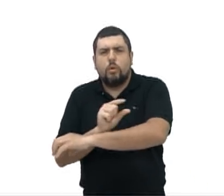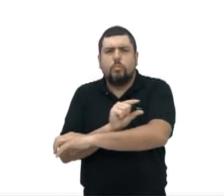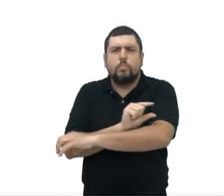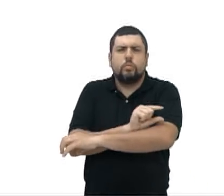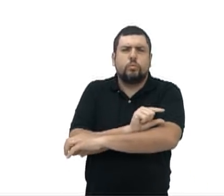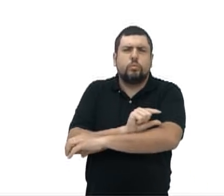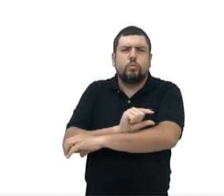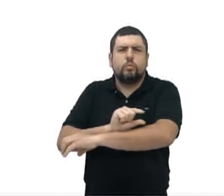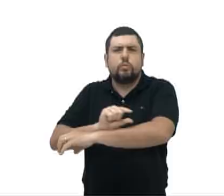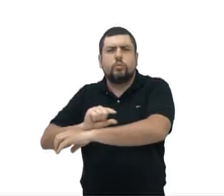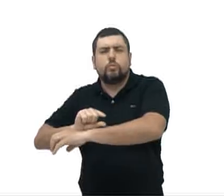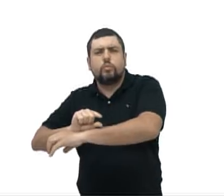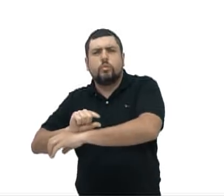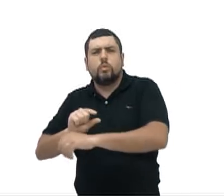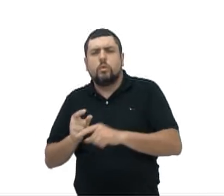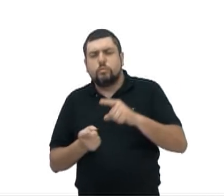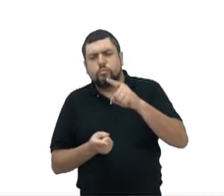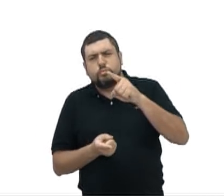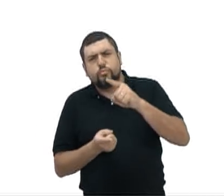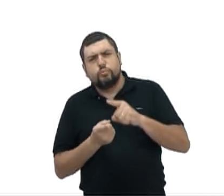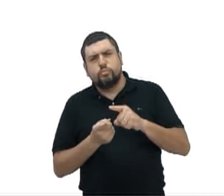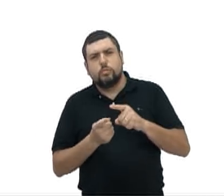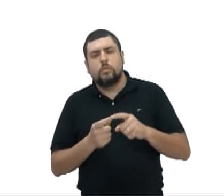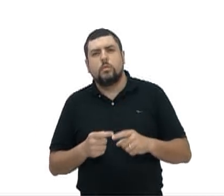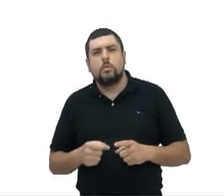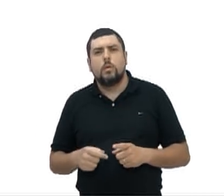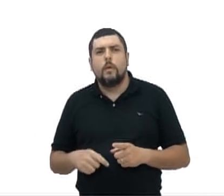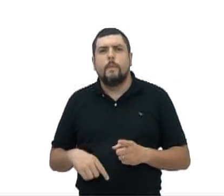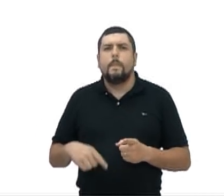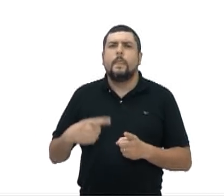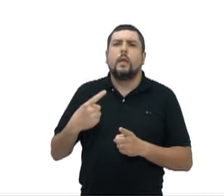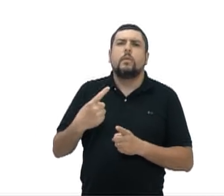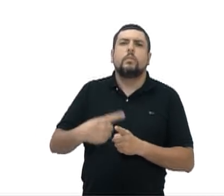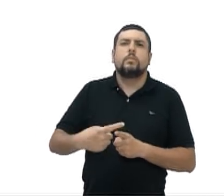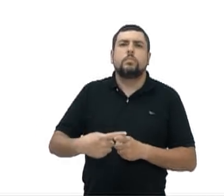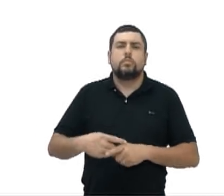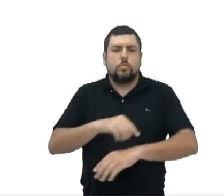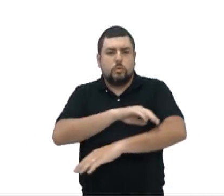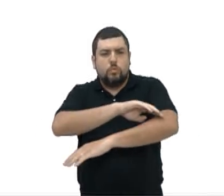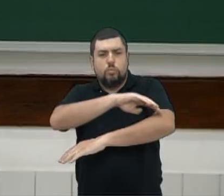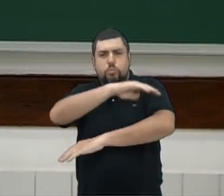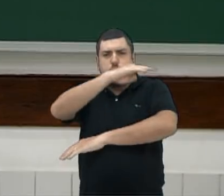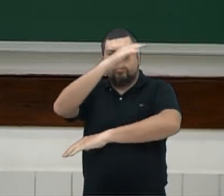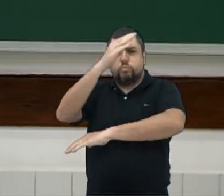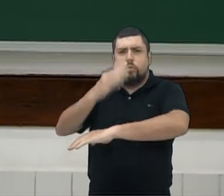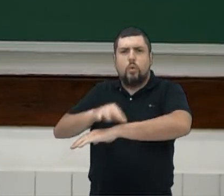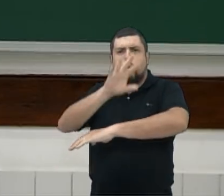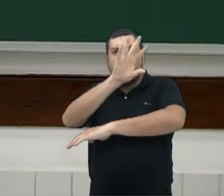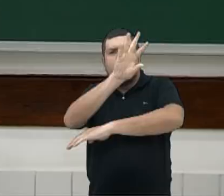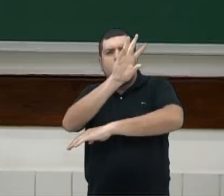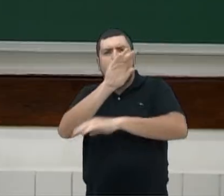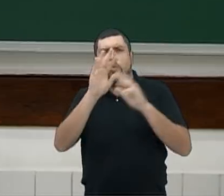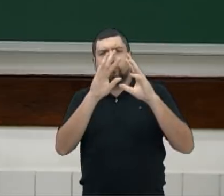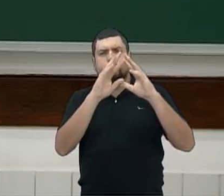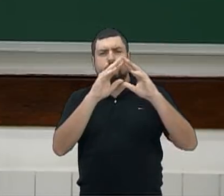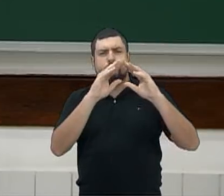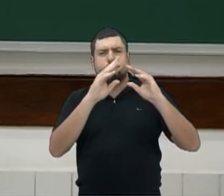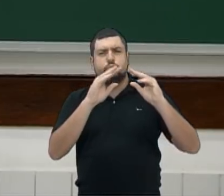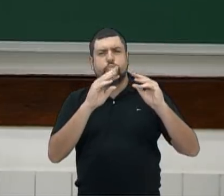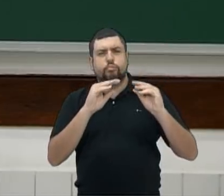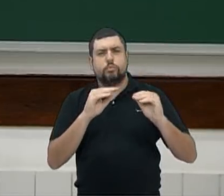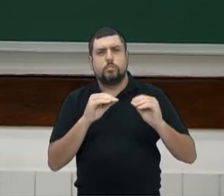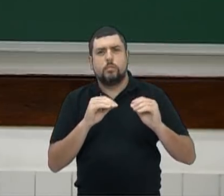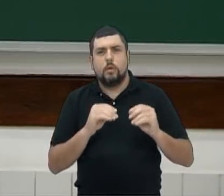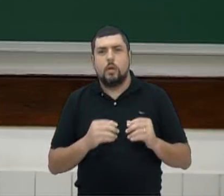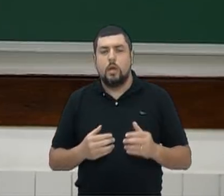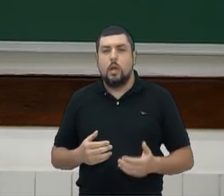vegetação rasteira, e ela ocorre com o degelo nos períodos de verão. Então são áreas de temperaturas